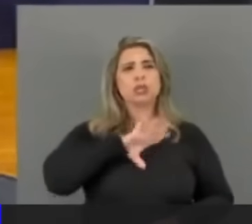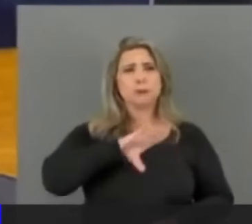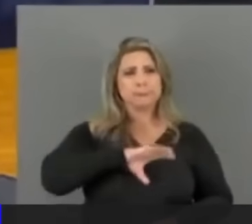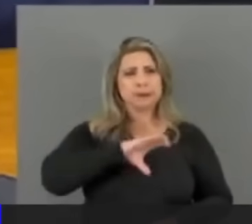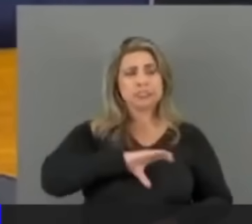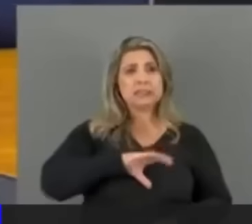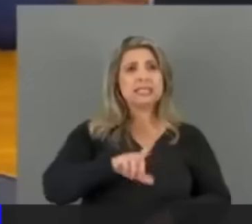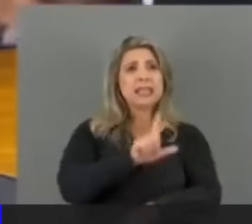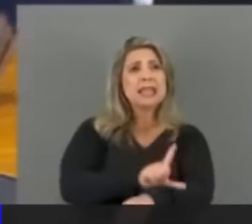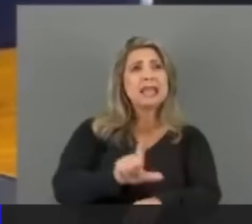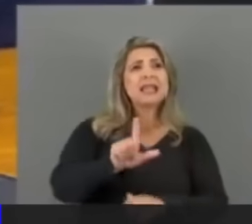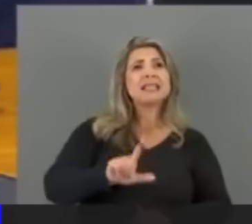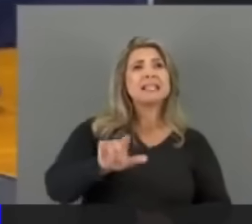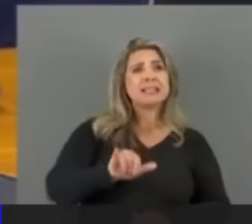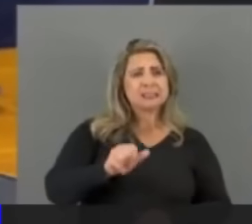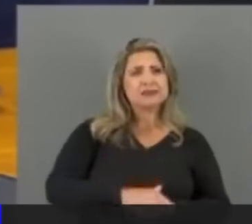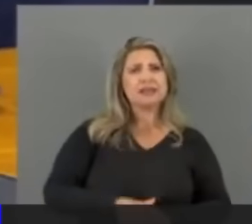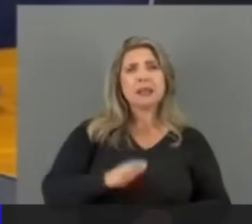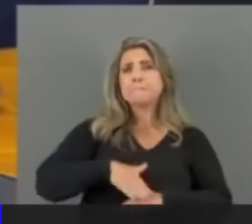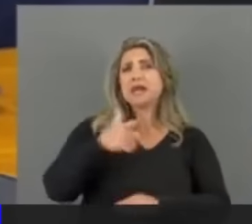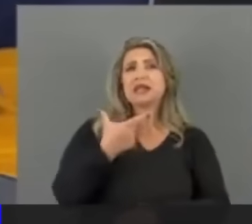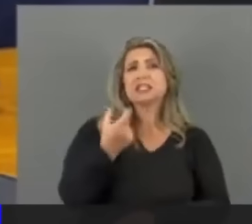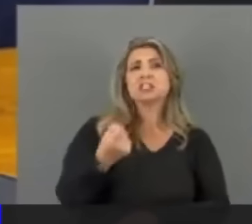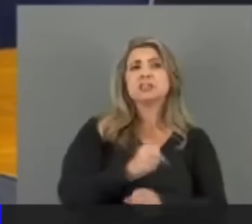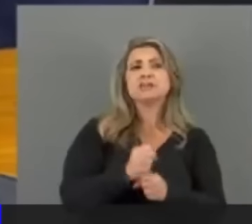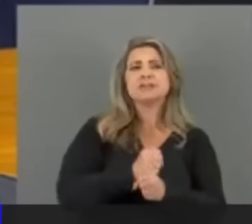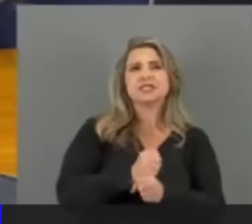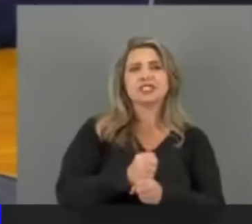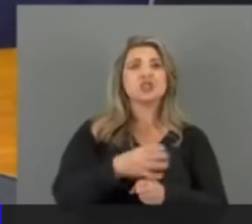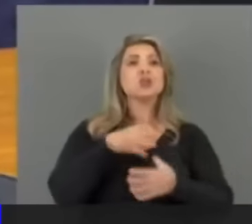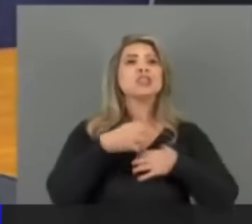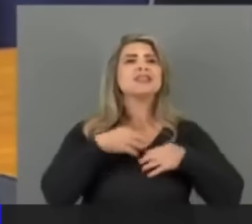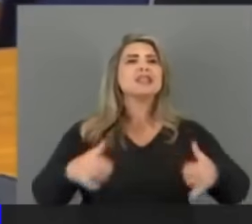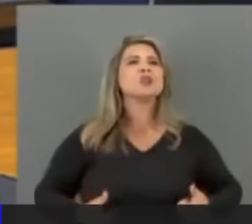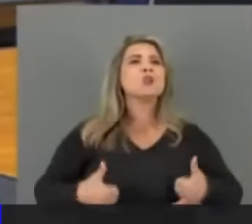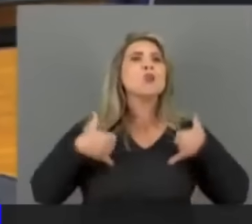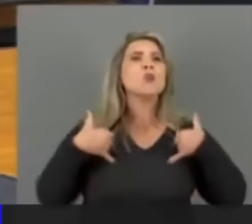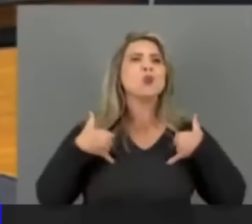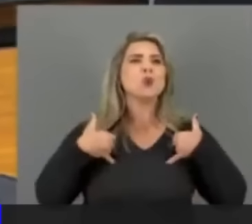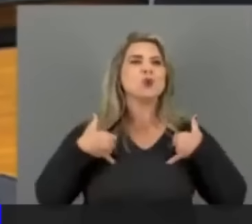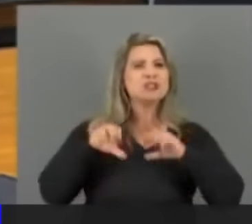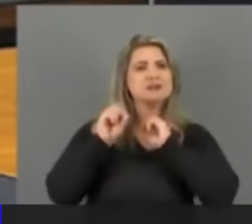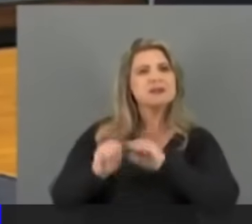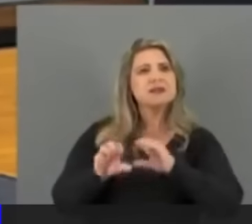literatura brasileira há mais de 20 anos. E me orgulho de ter dado aula nas melhores escolas do país.